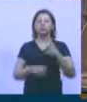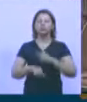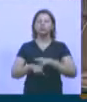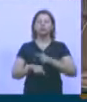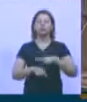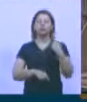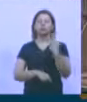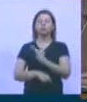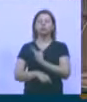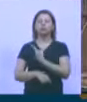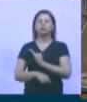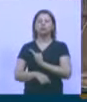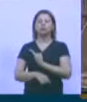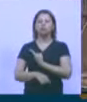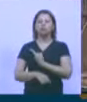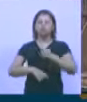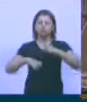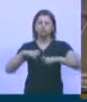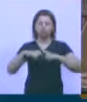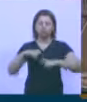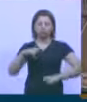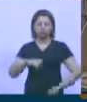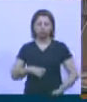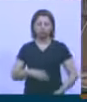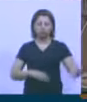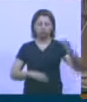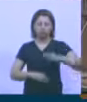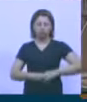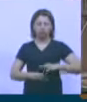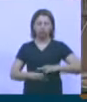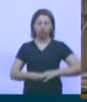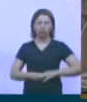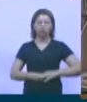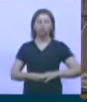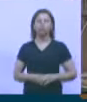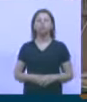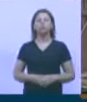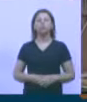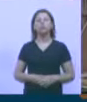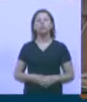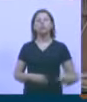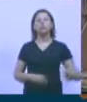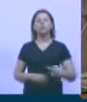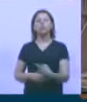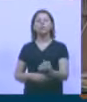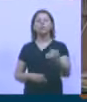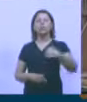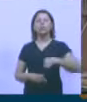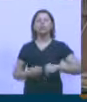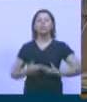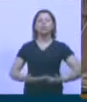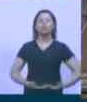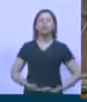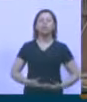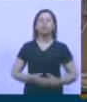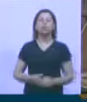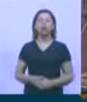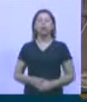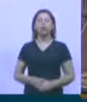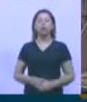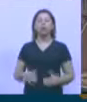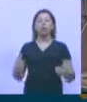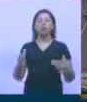somos concebidos, and now we know even from our family tree, e até vindo da nossa árvore genealógica,